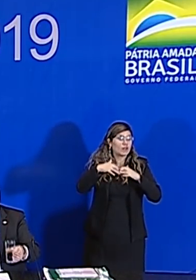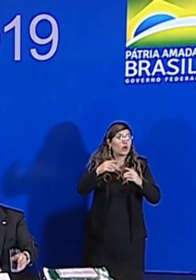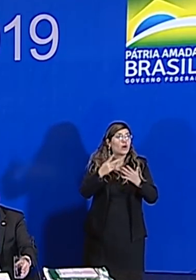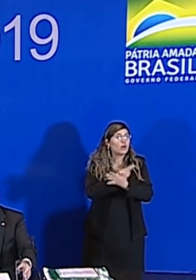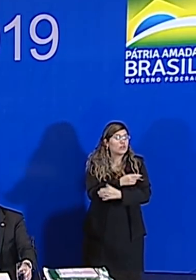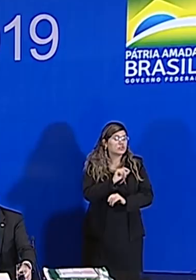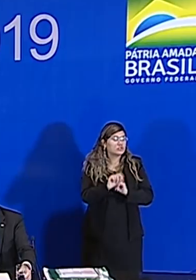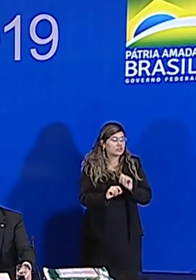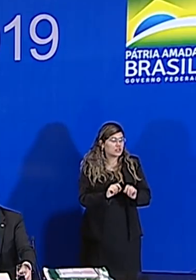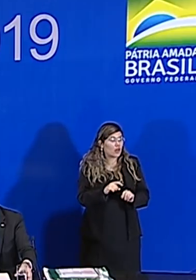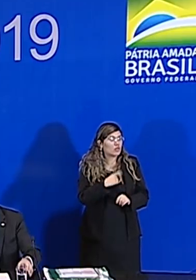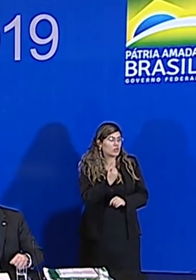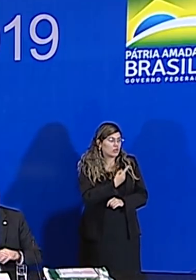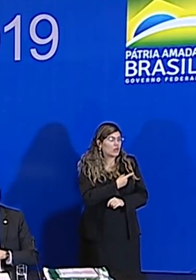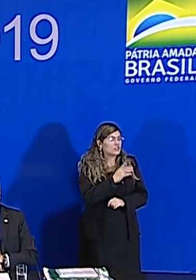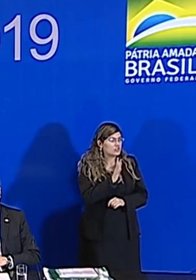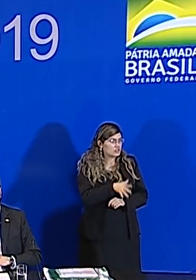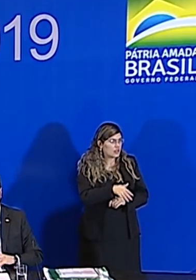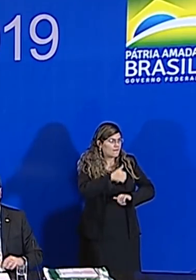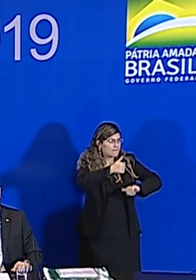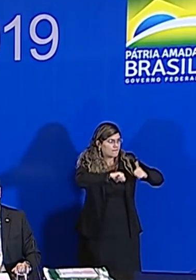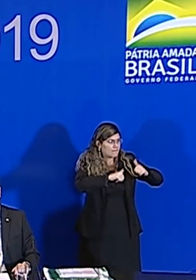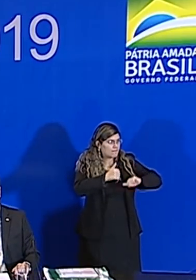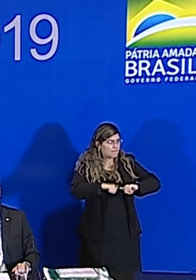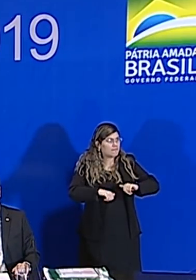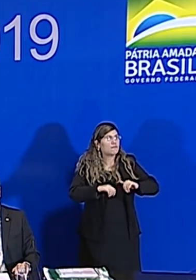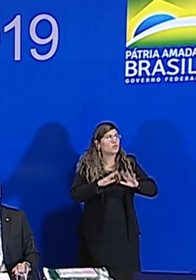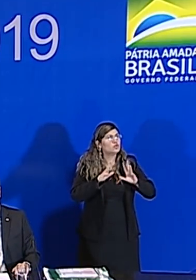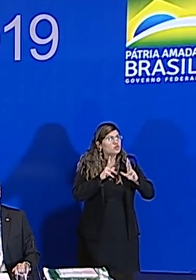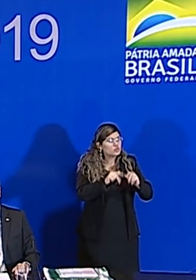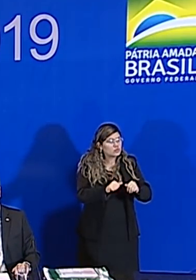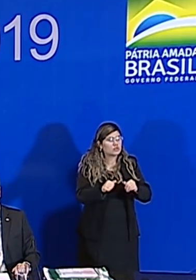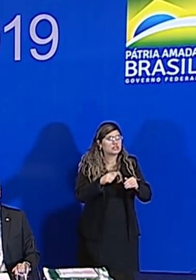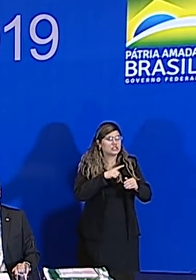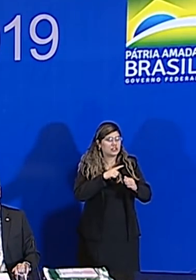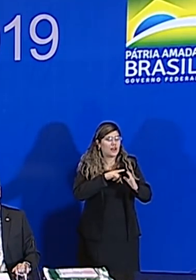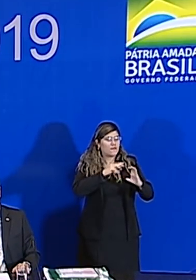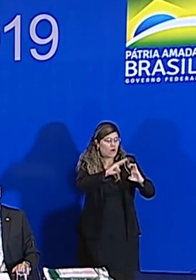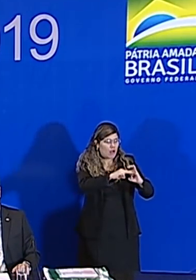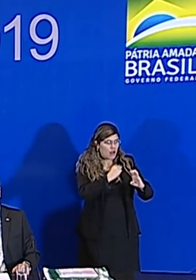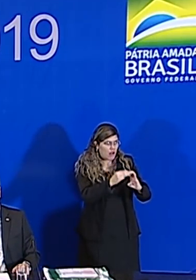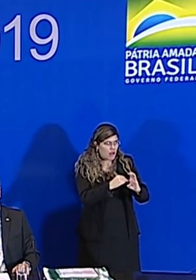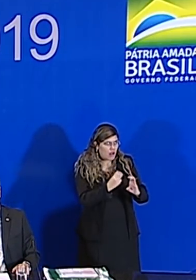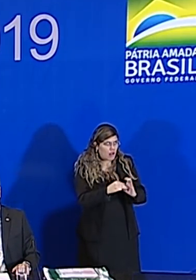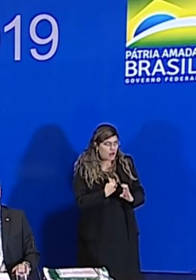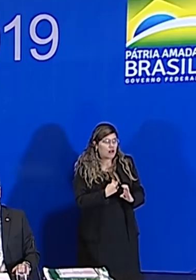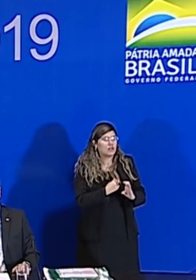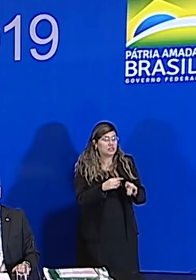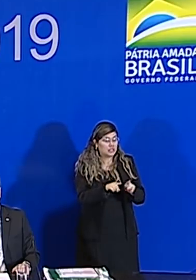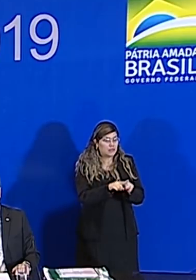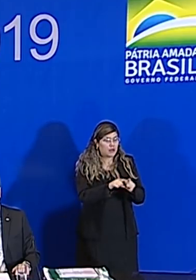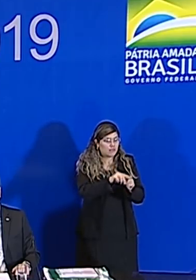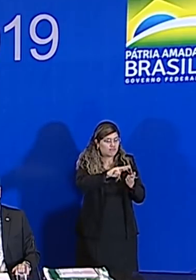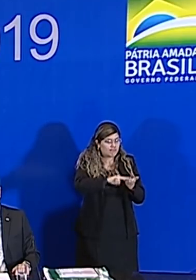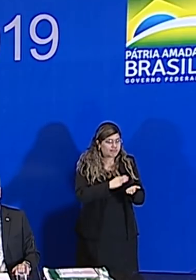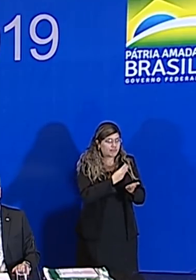Aparentemente, isso a gente está verificando caso a caso, todos receberam e-mail e mensagem de telefone